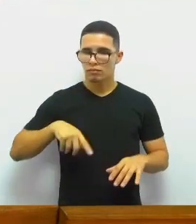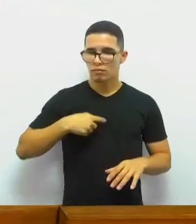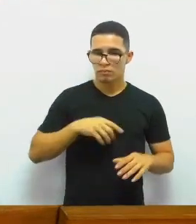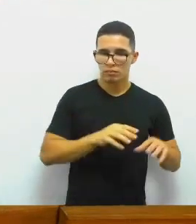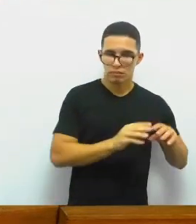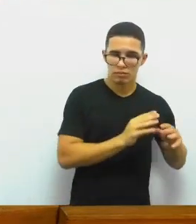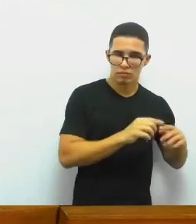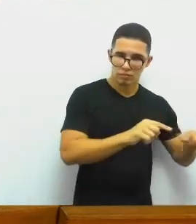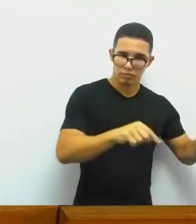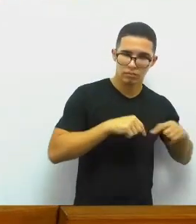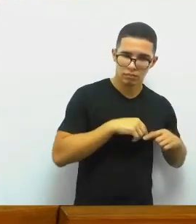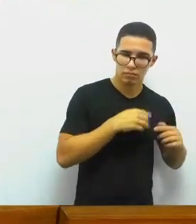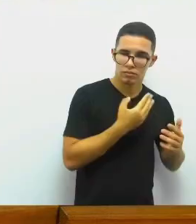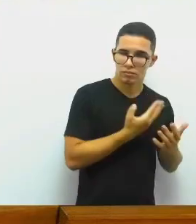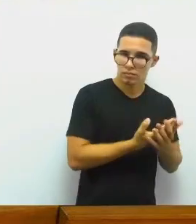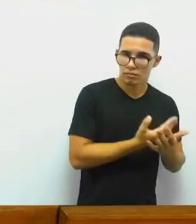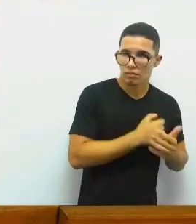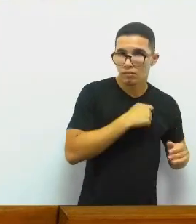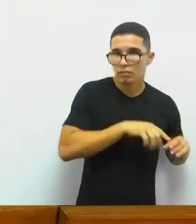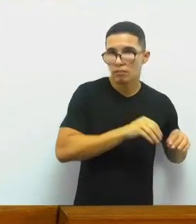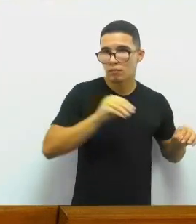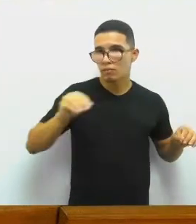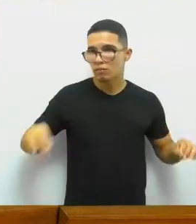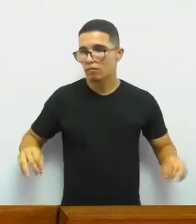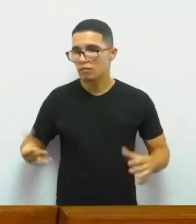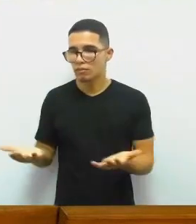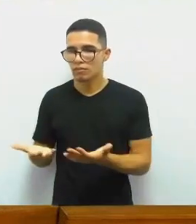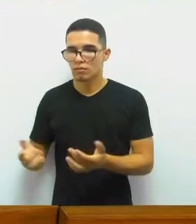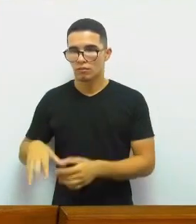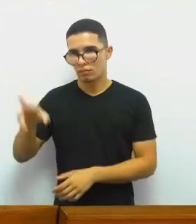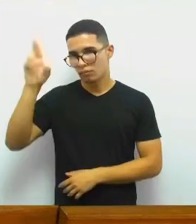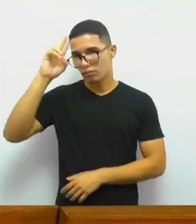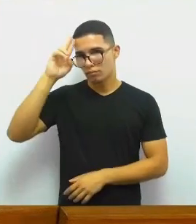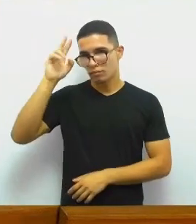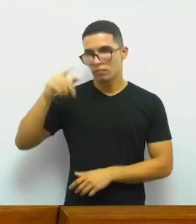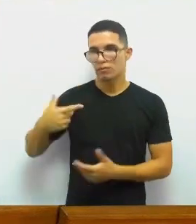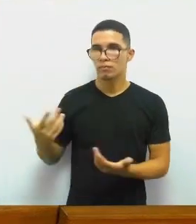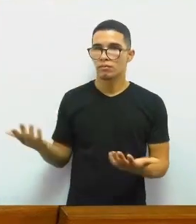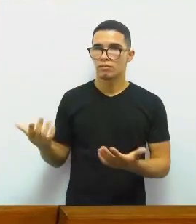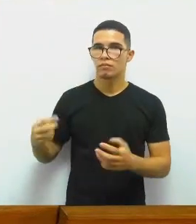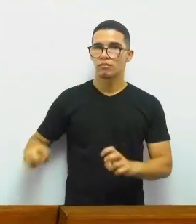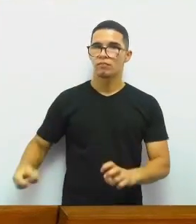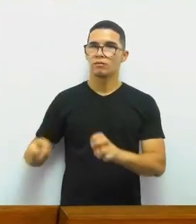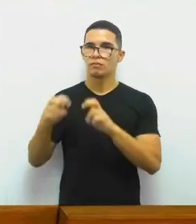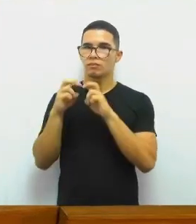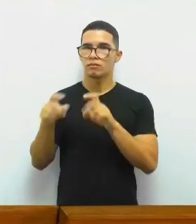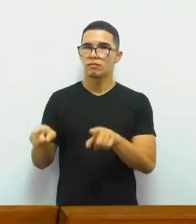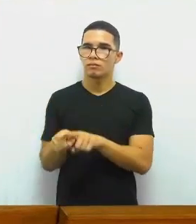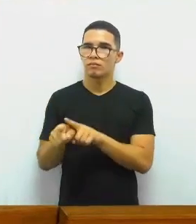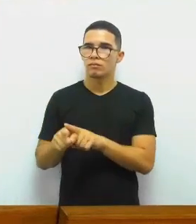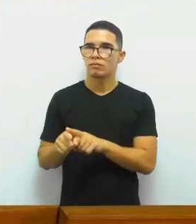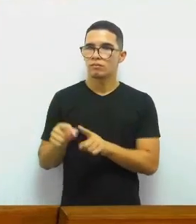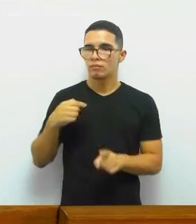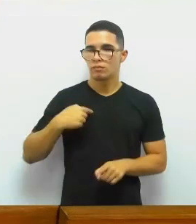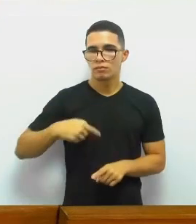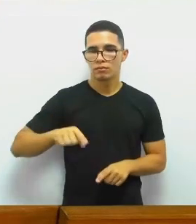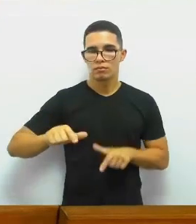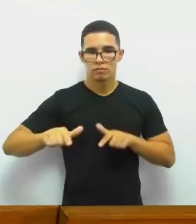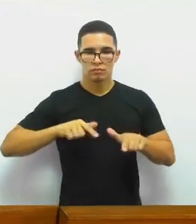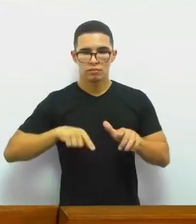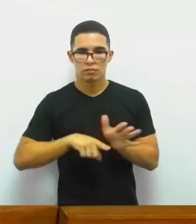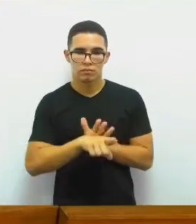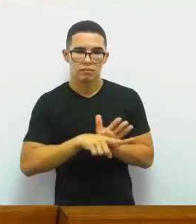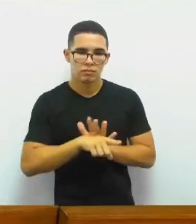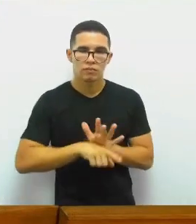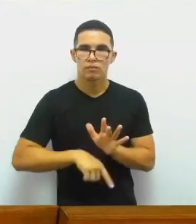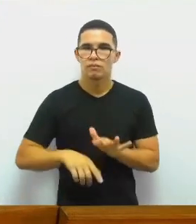como assessora parlamentar, atuando como chefe de gabinete na Câmara Municipal de Angra dos Reis. Em seguida, trabalhou como supervisora no